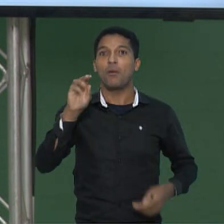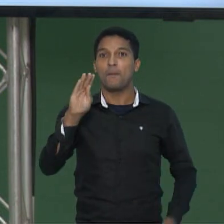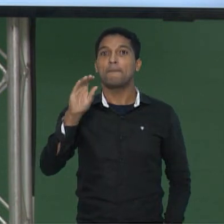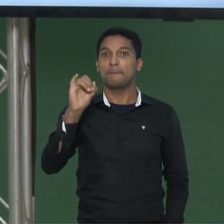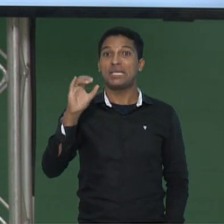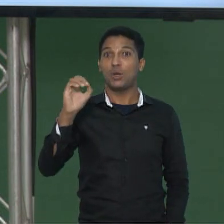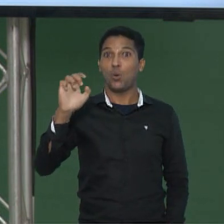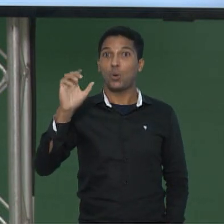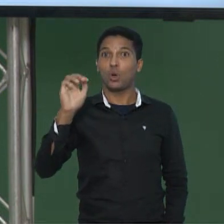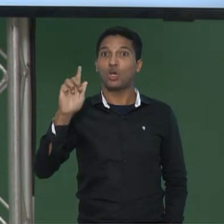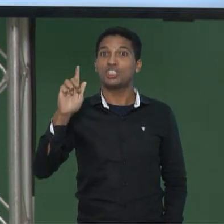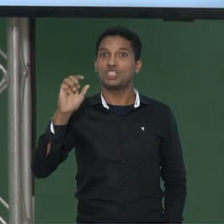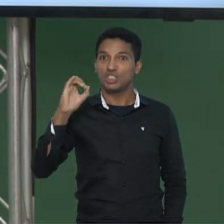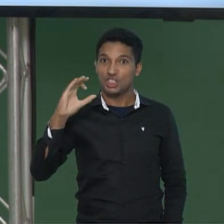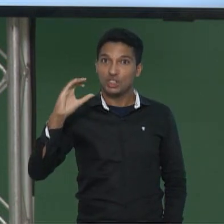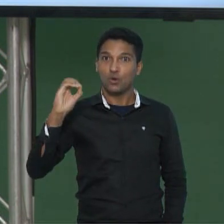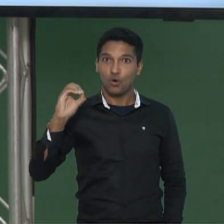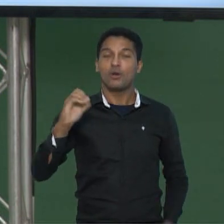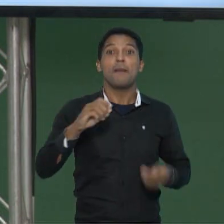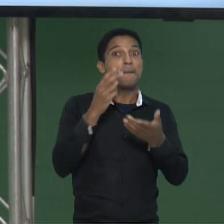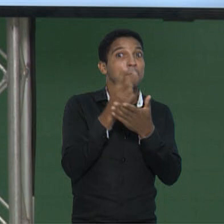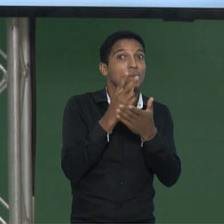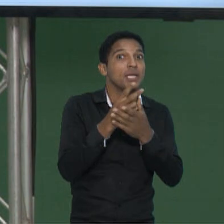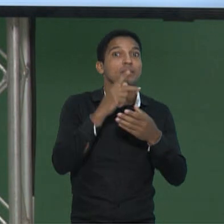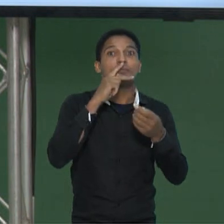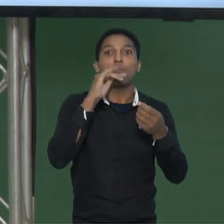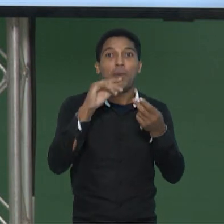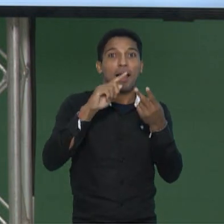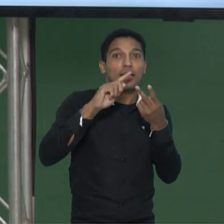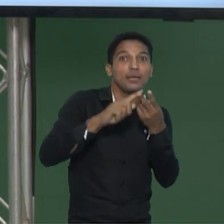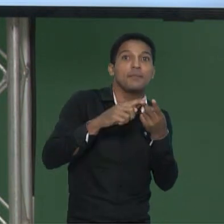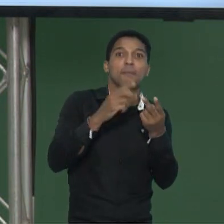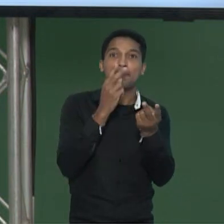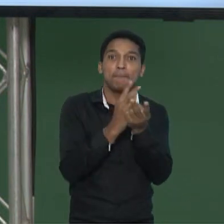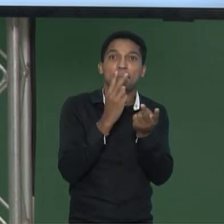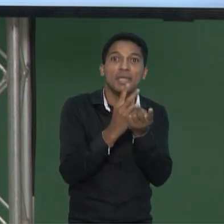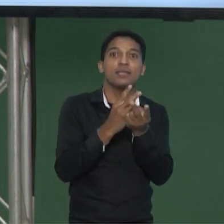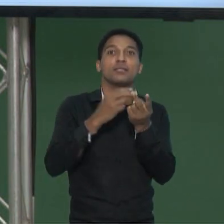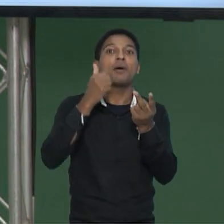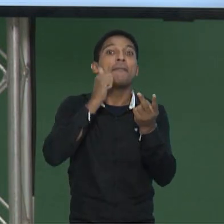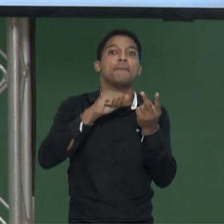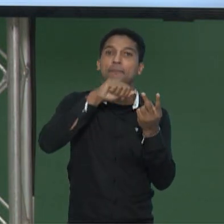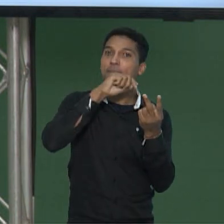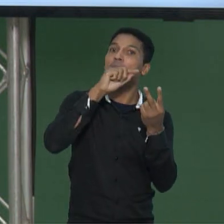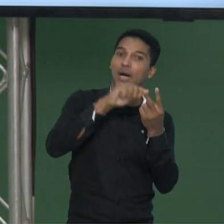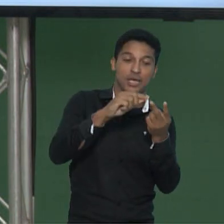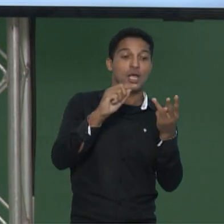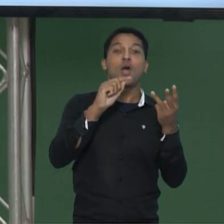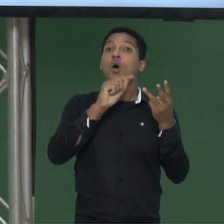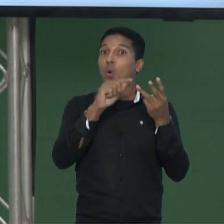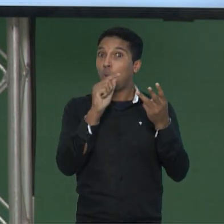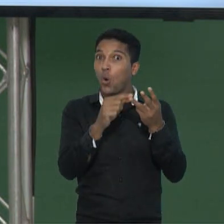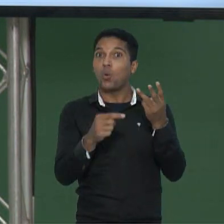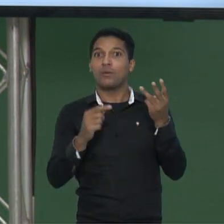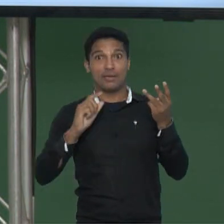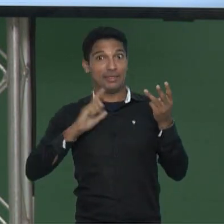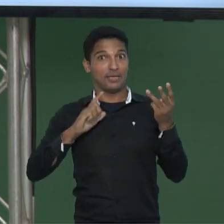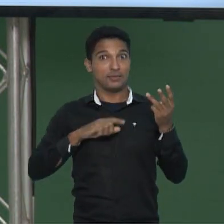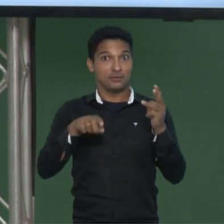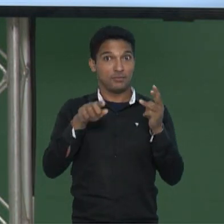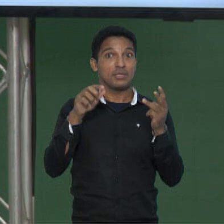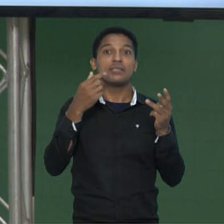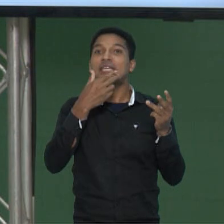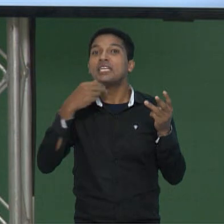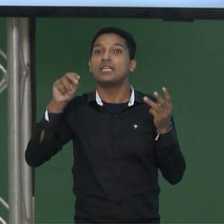e da mesma mãe, e ele tem irmãs que são ou só do pai ou só da mãe. Entenderam por quê?